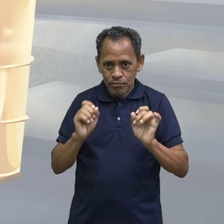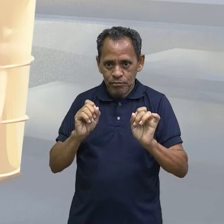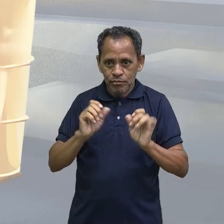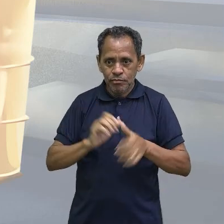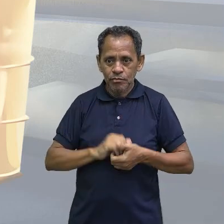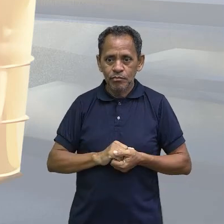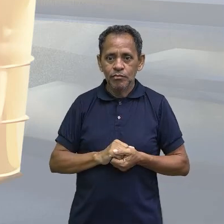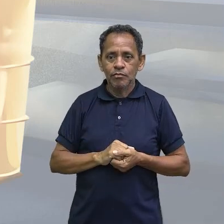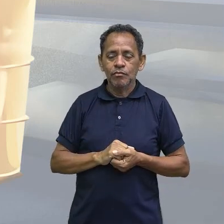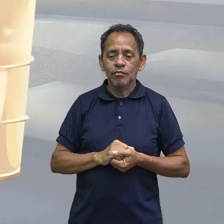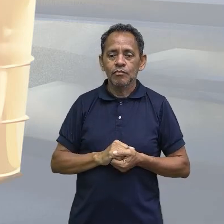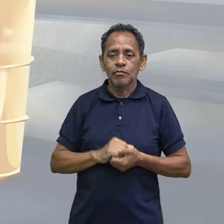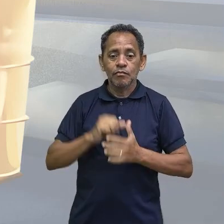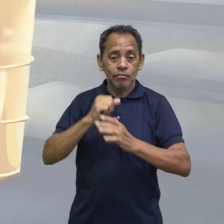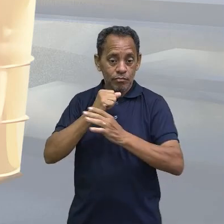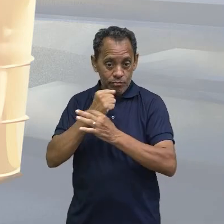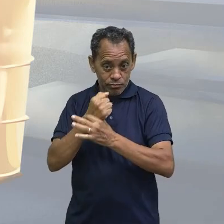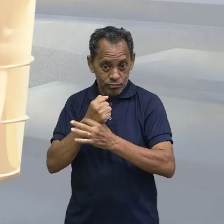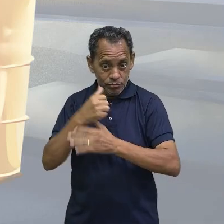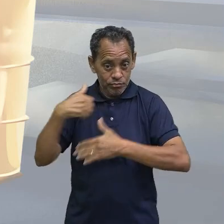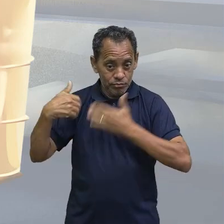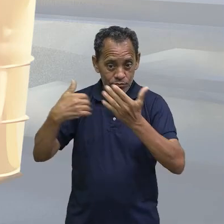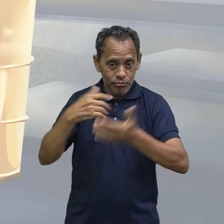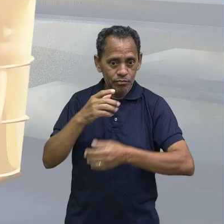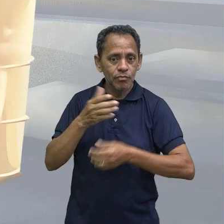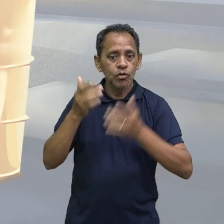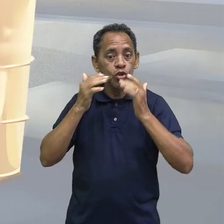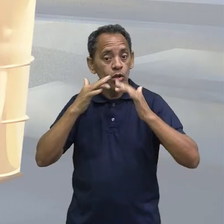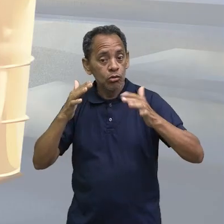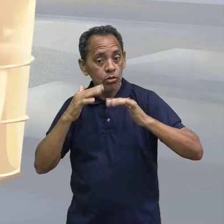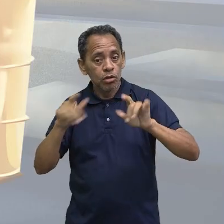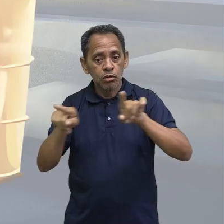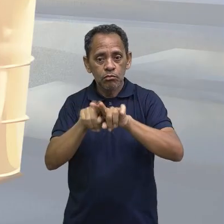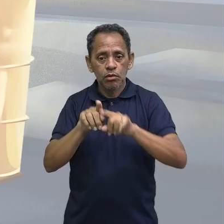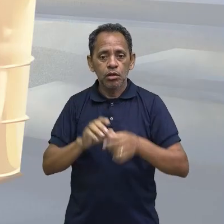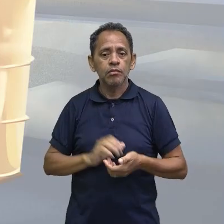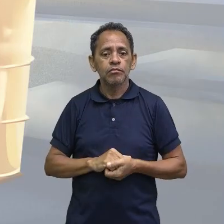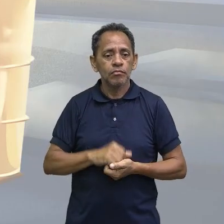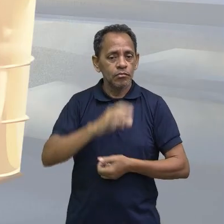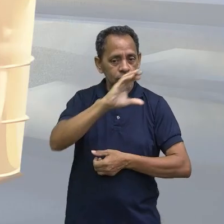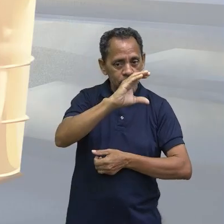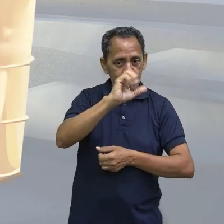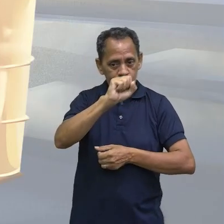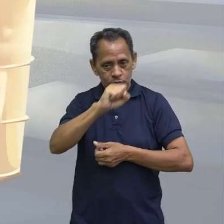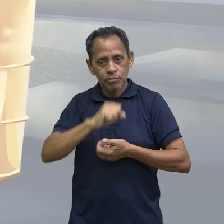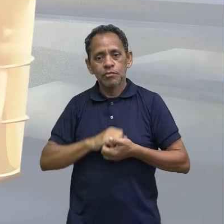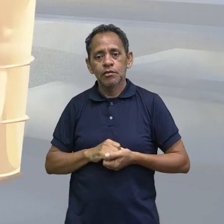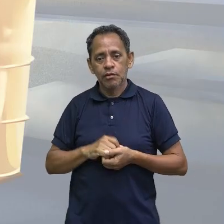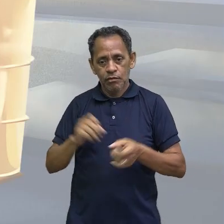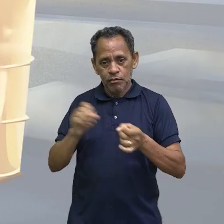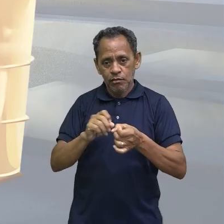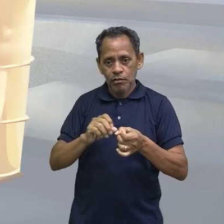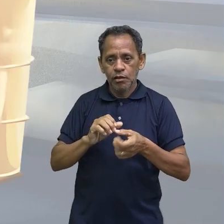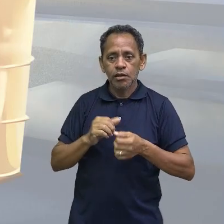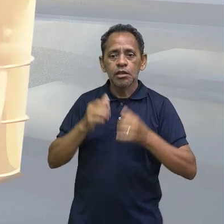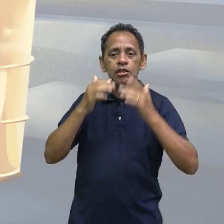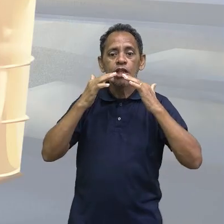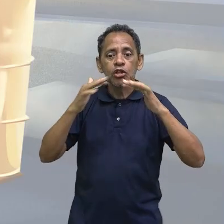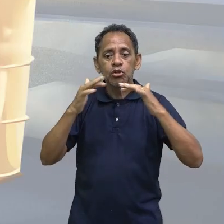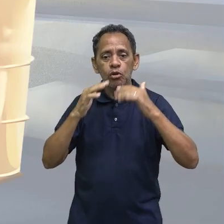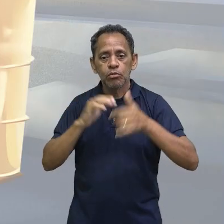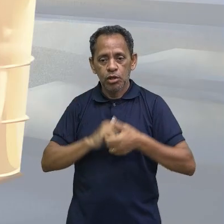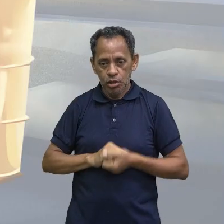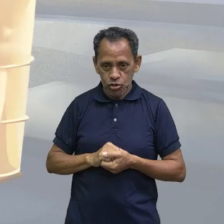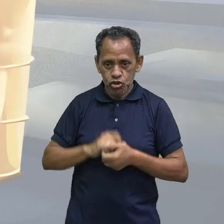esse processo, que ele é natural de decaimento, né, o césio realiza esse decaimento naturalmente, então ele está lá,